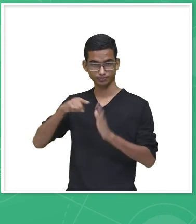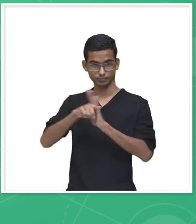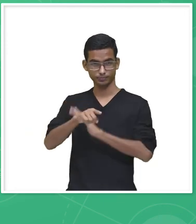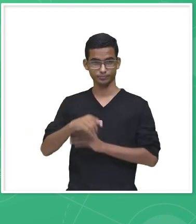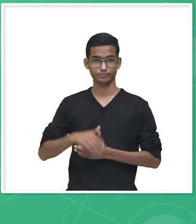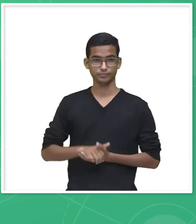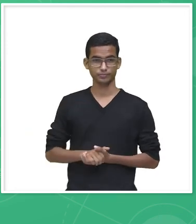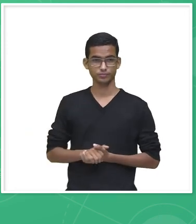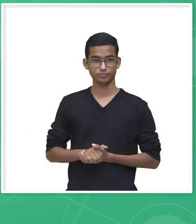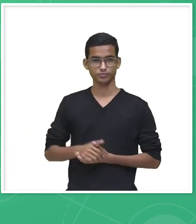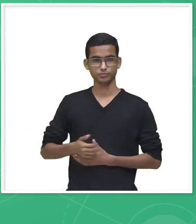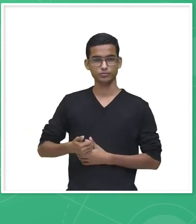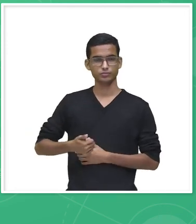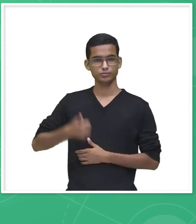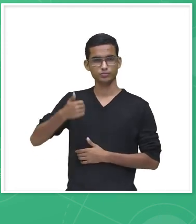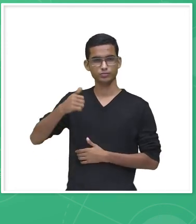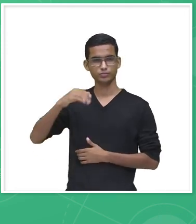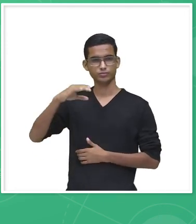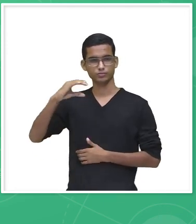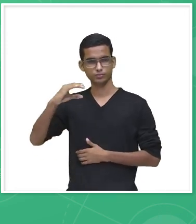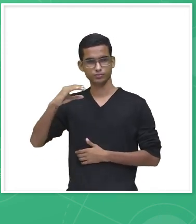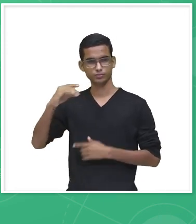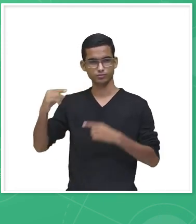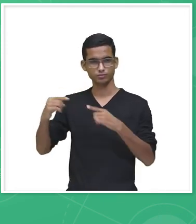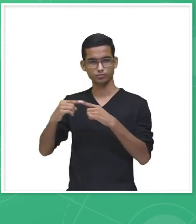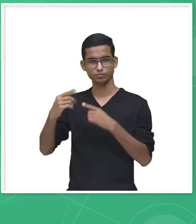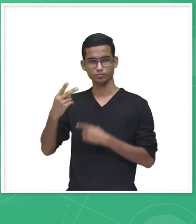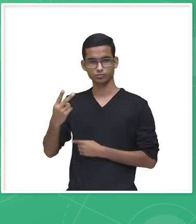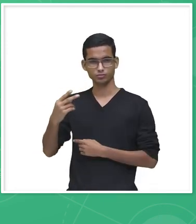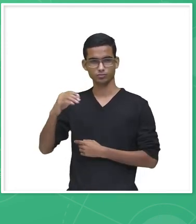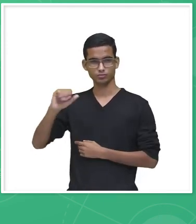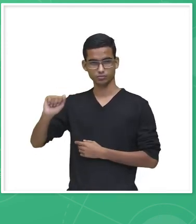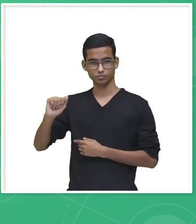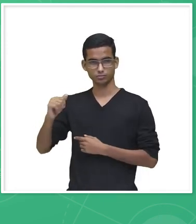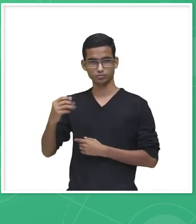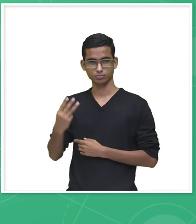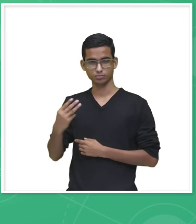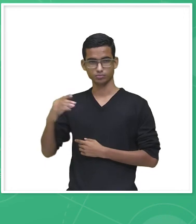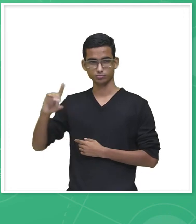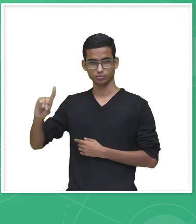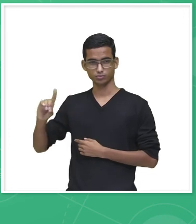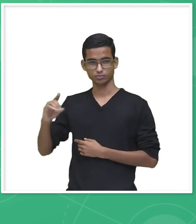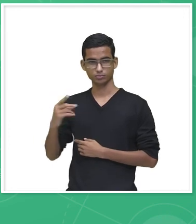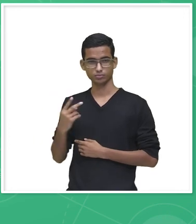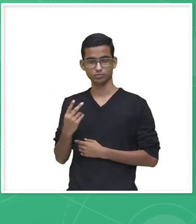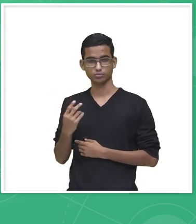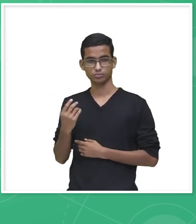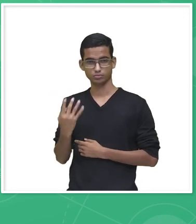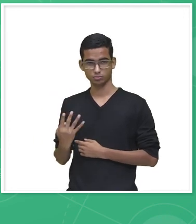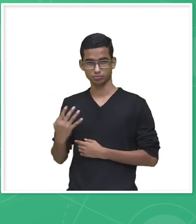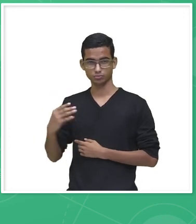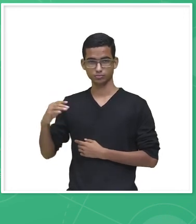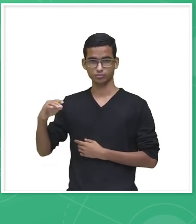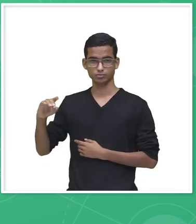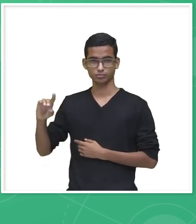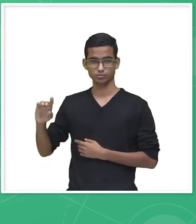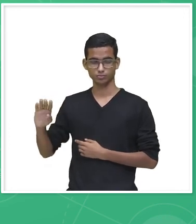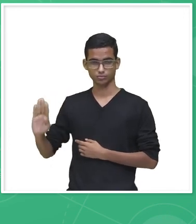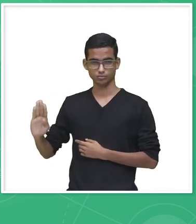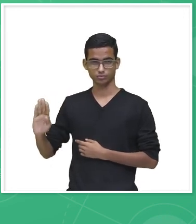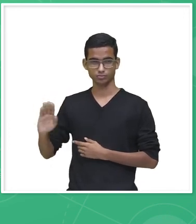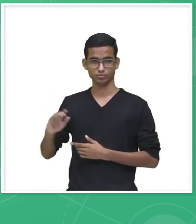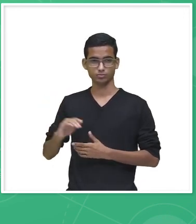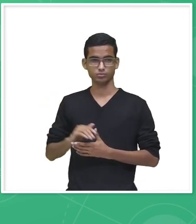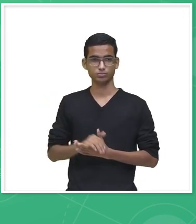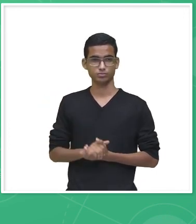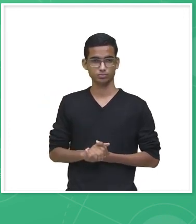ficar 1C 2A 3D e 4B tá então os rins eles filtram o sangue e